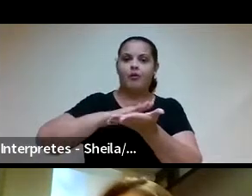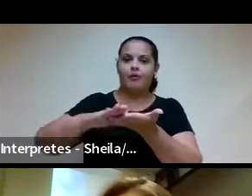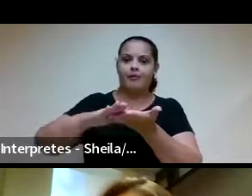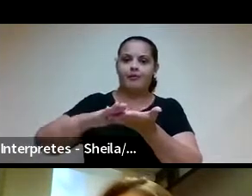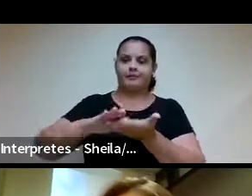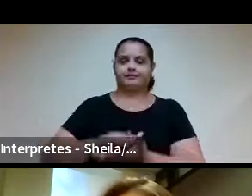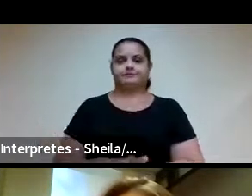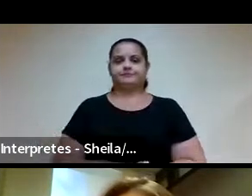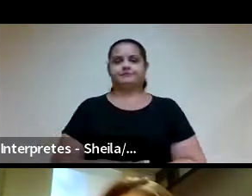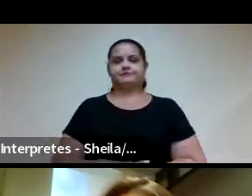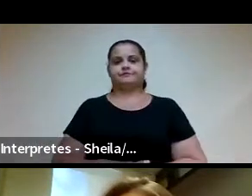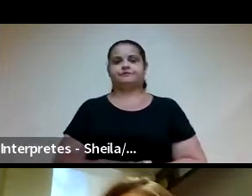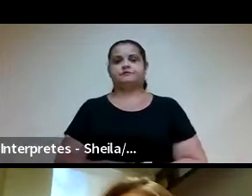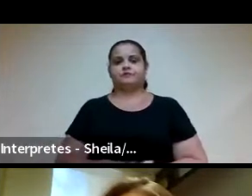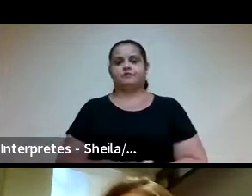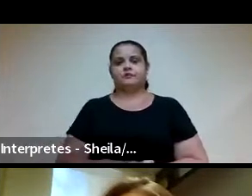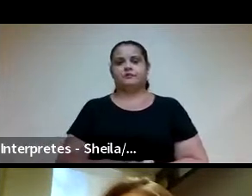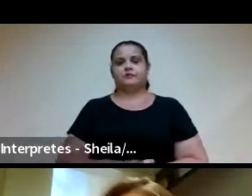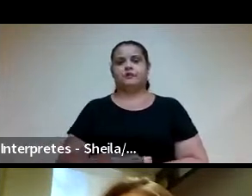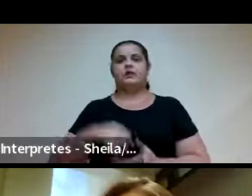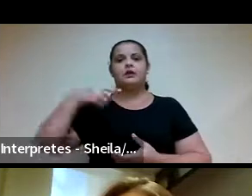tribuna.